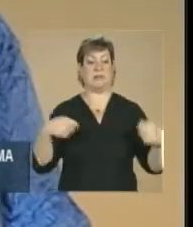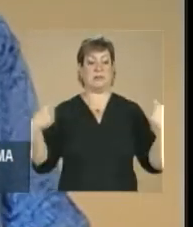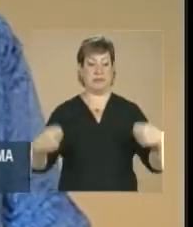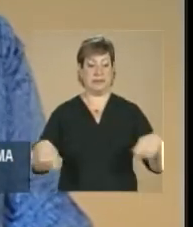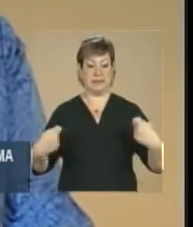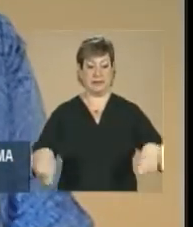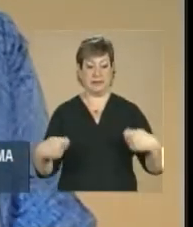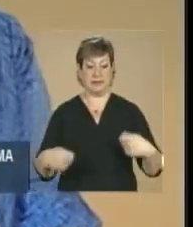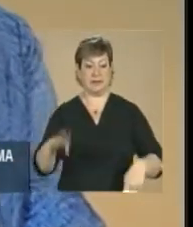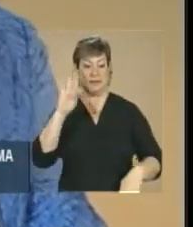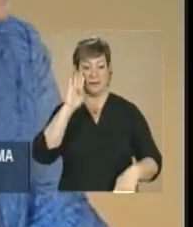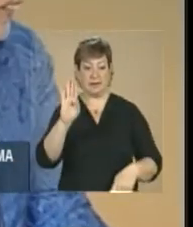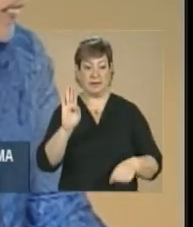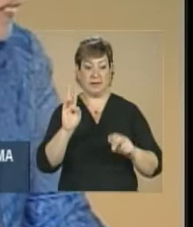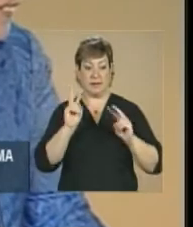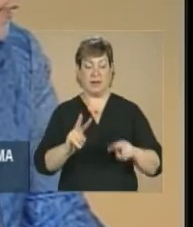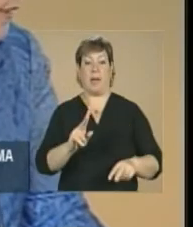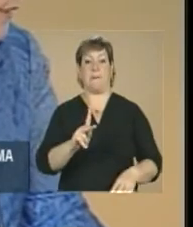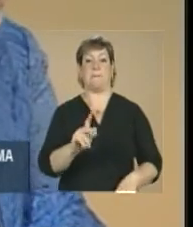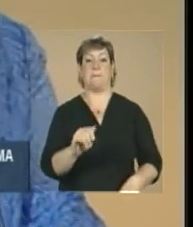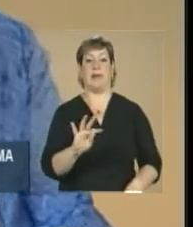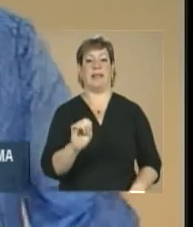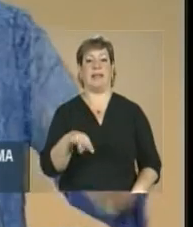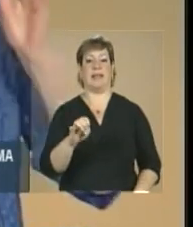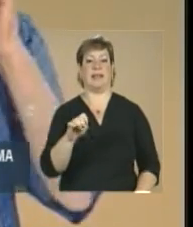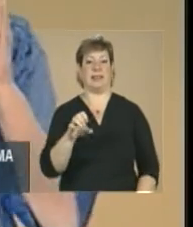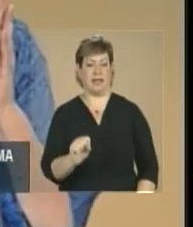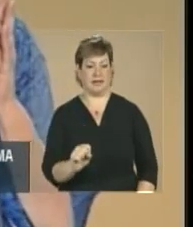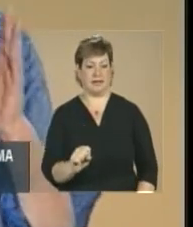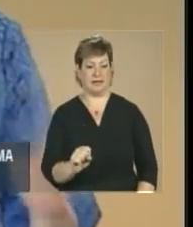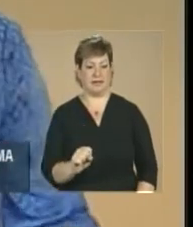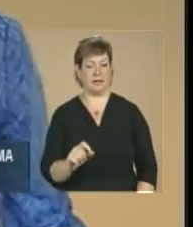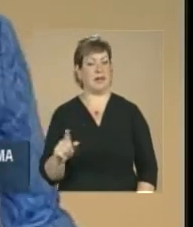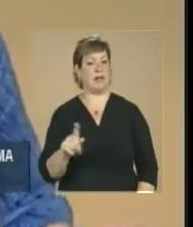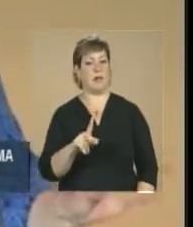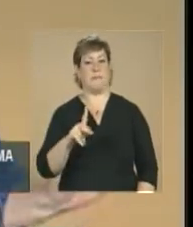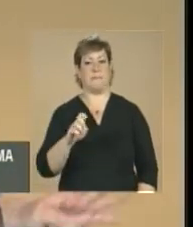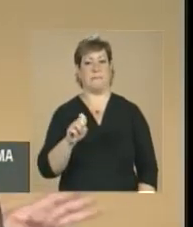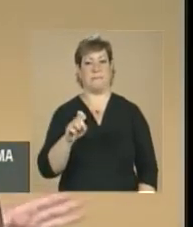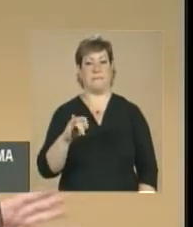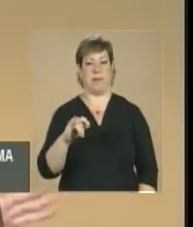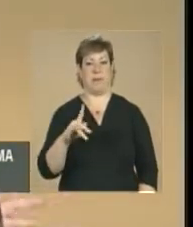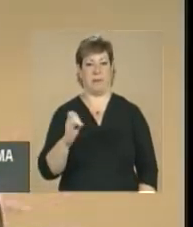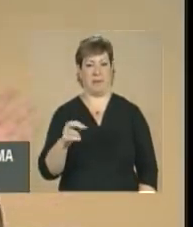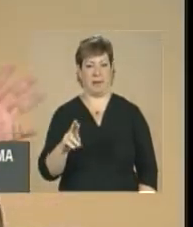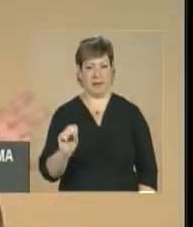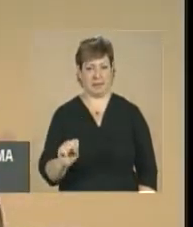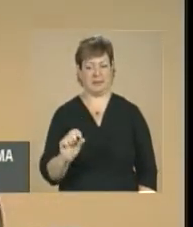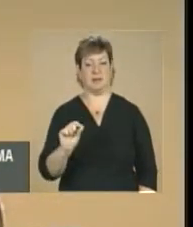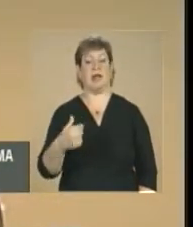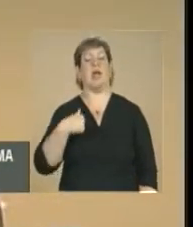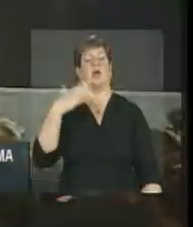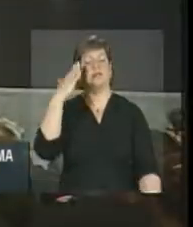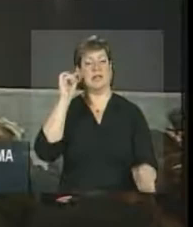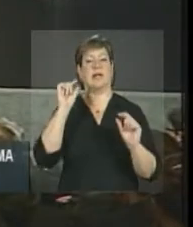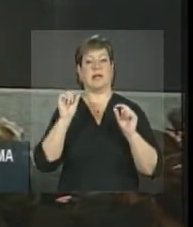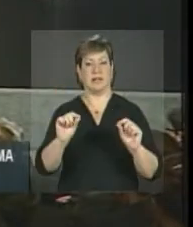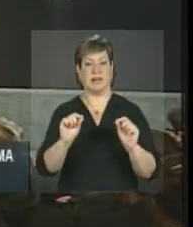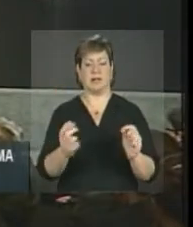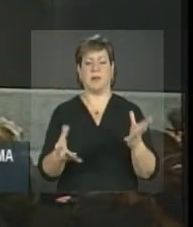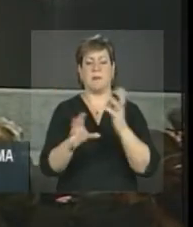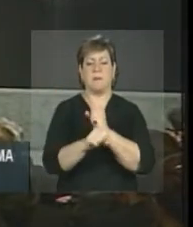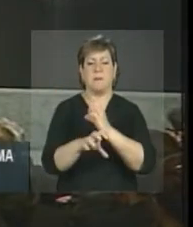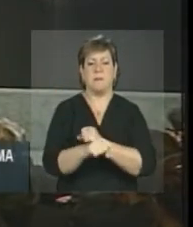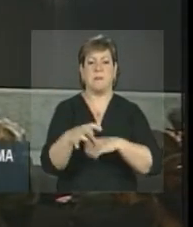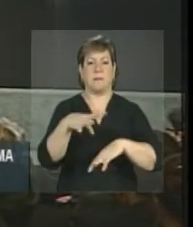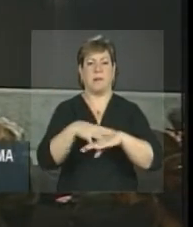uma ênfase em patentes e não em papers. Sei perfeitamente que em